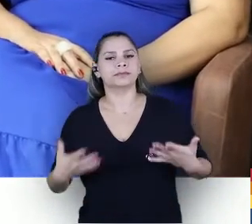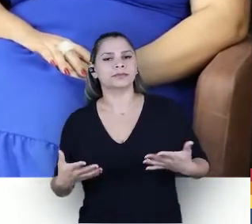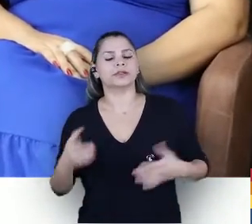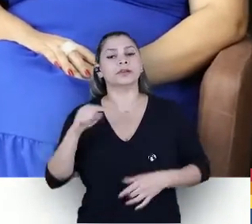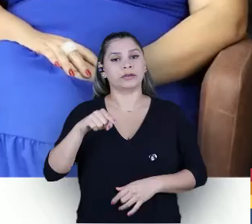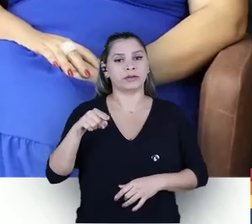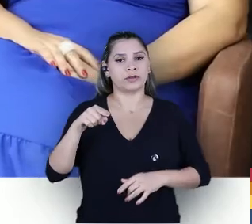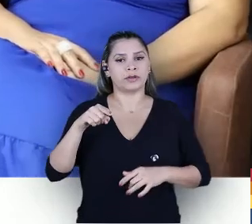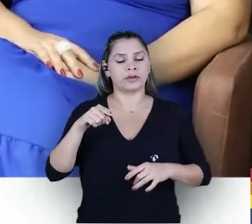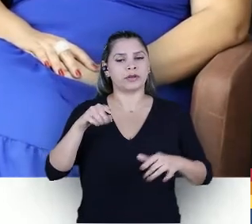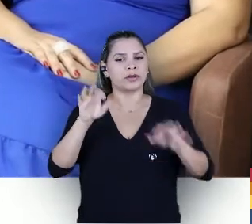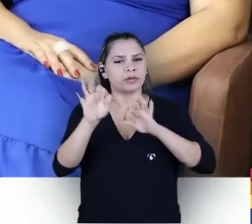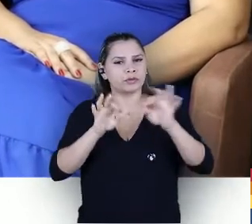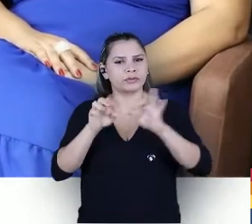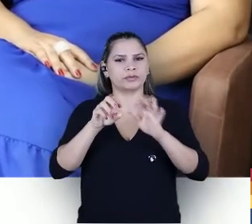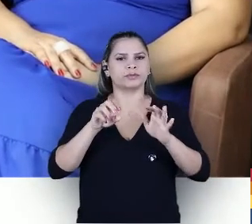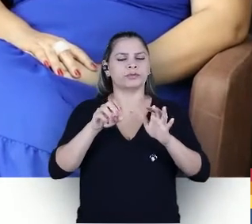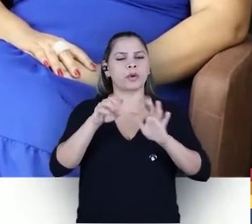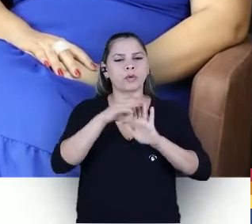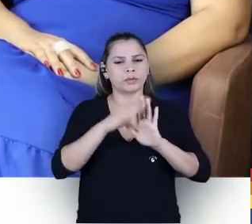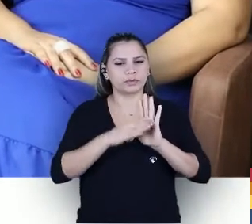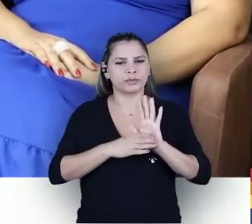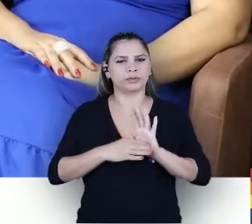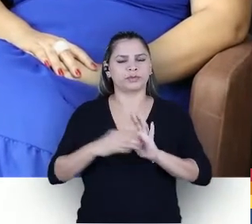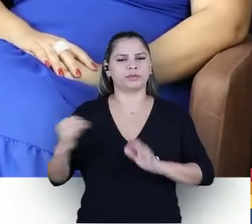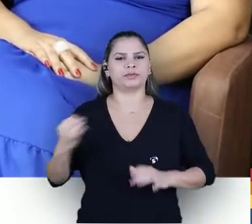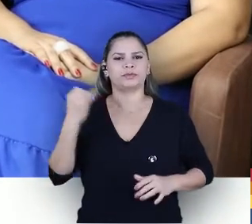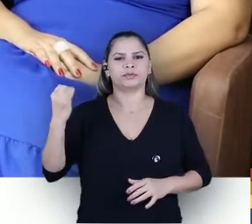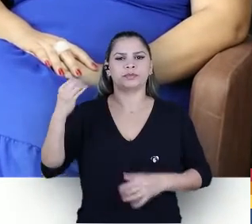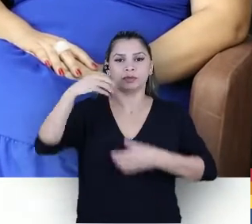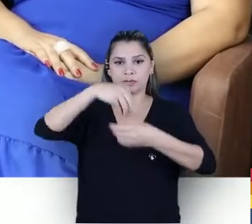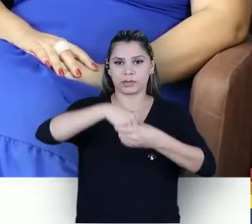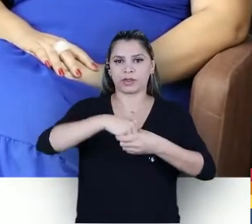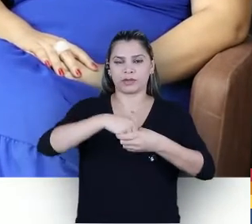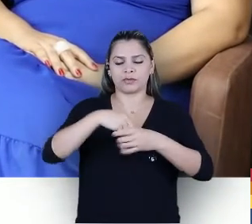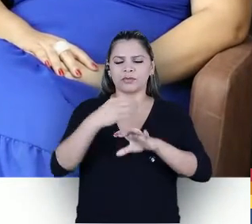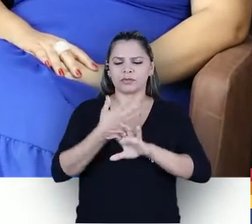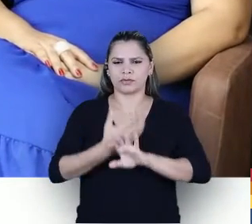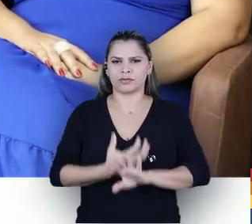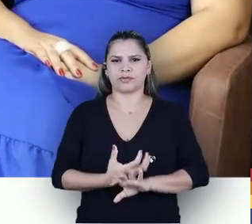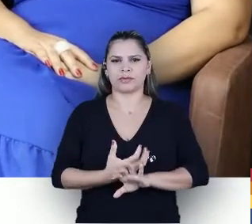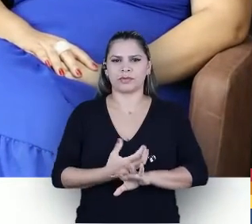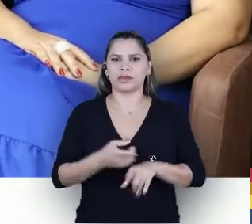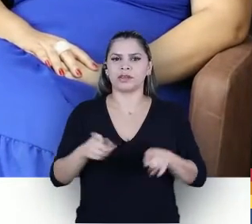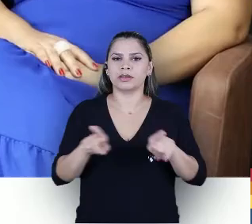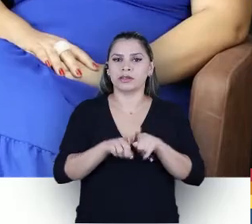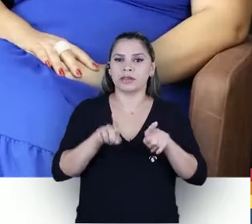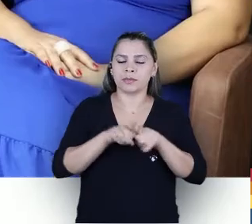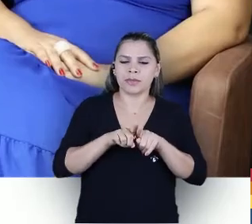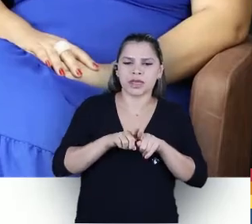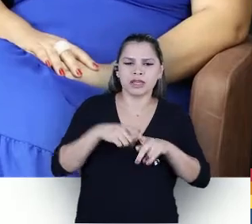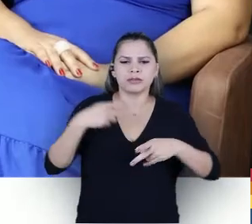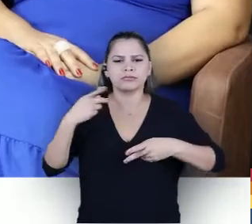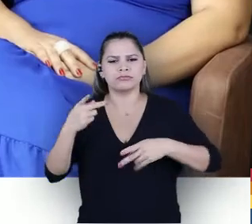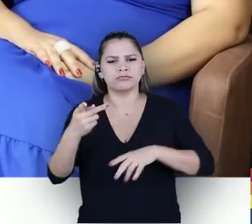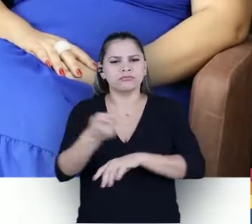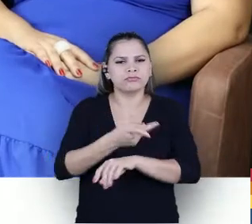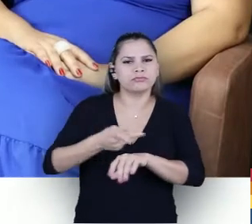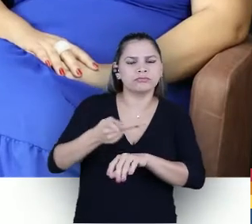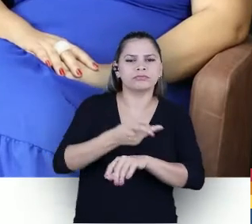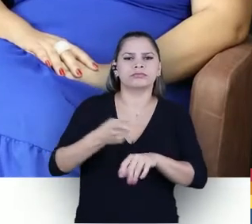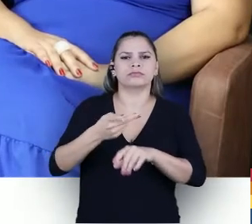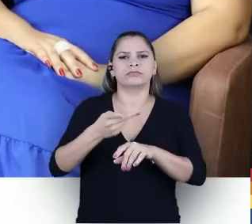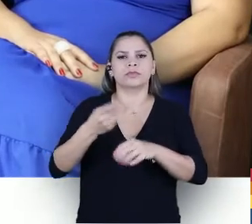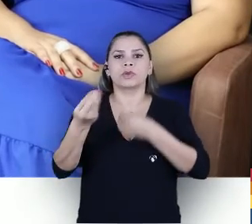essas teorias desse conteúdo para a leitura e um aprofundamento. Então, o planejamento ele é